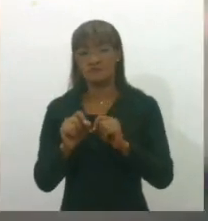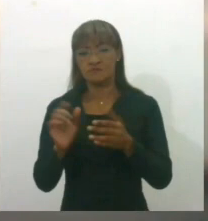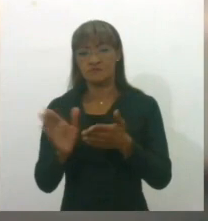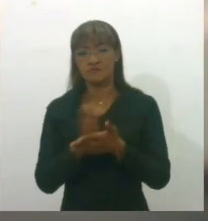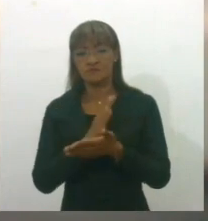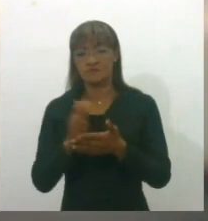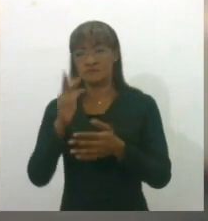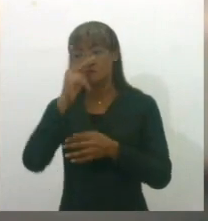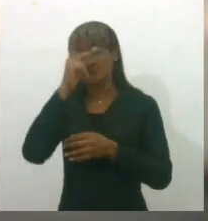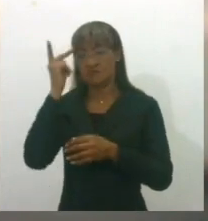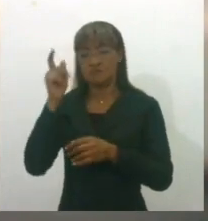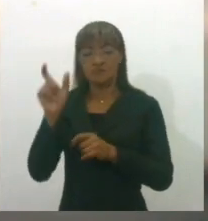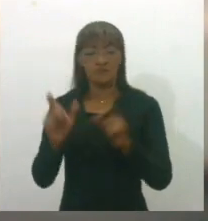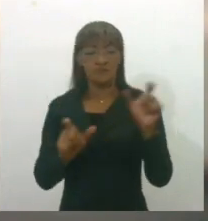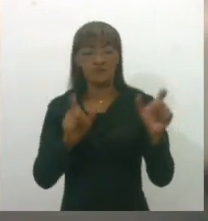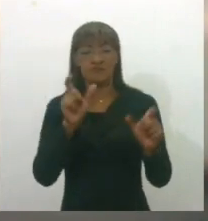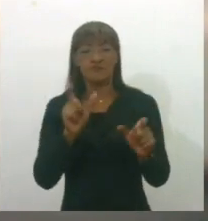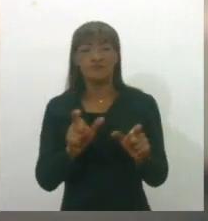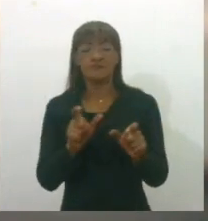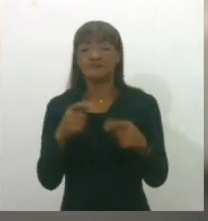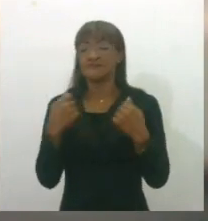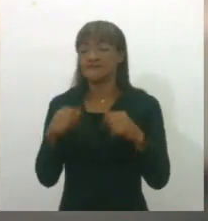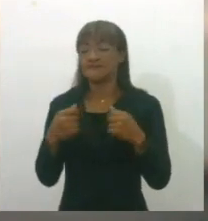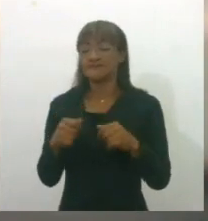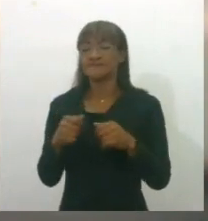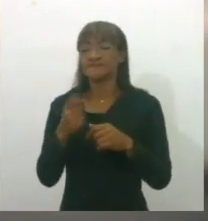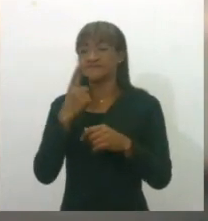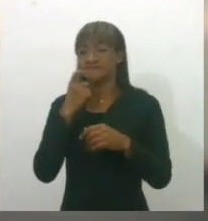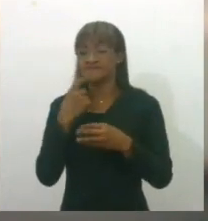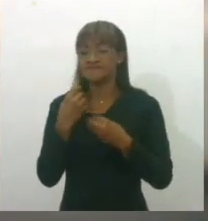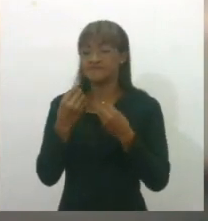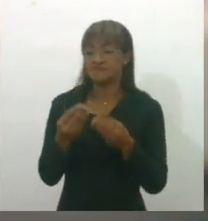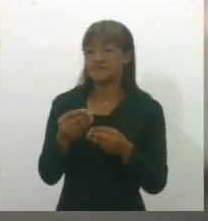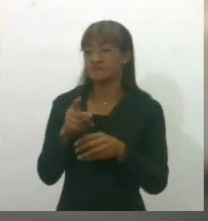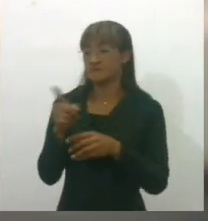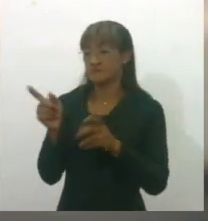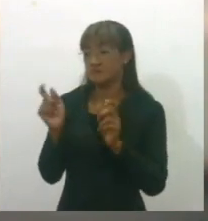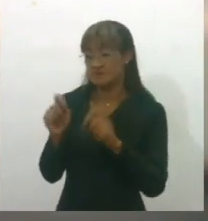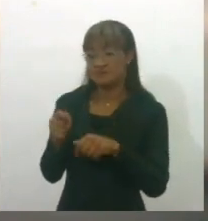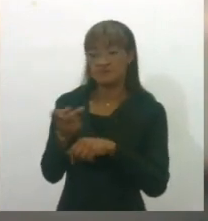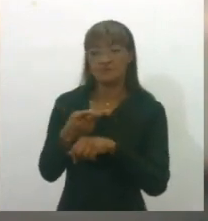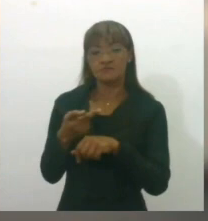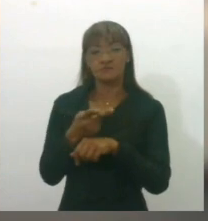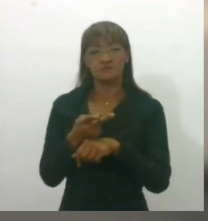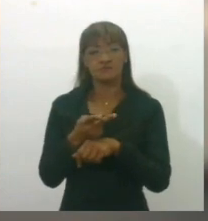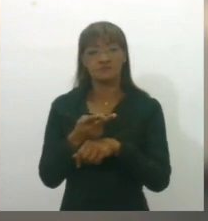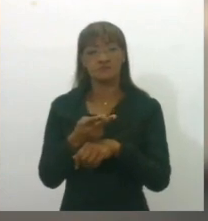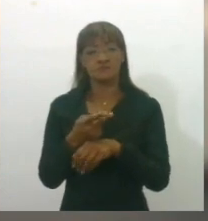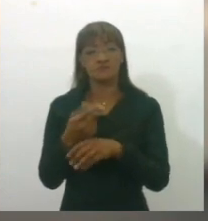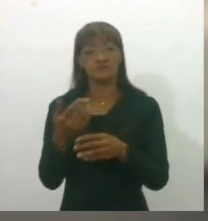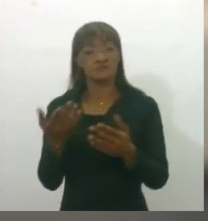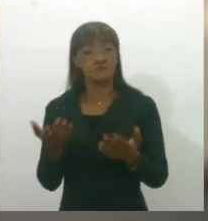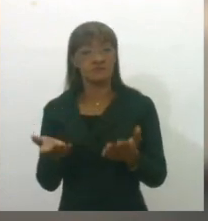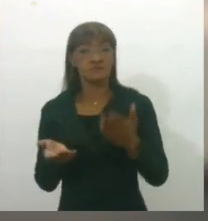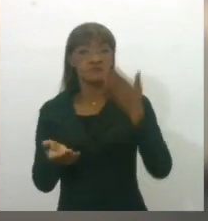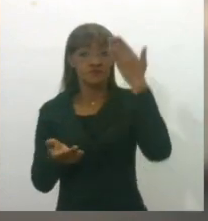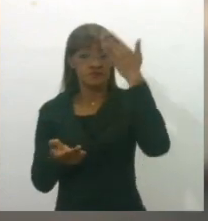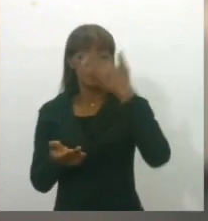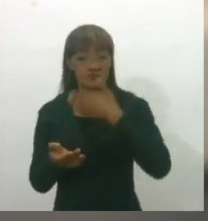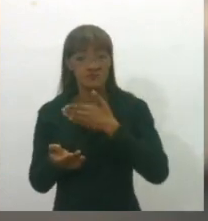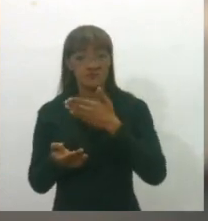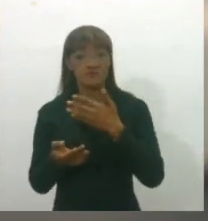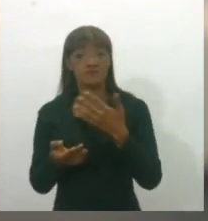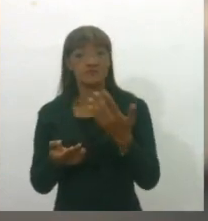que se você puder buscar doadores. E isso é um reflexo dos nossos estoques.